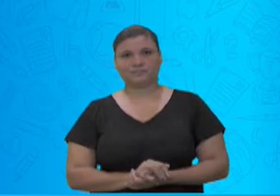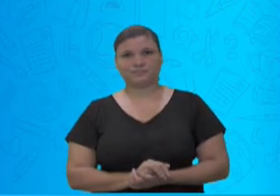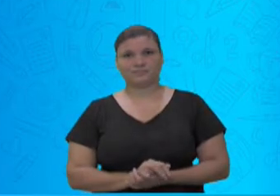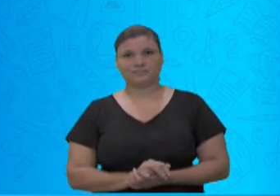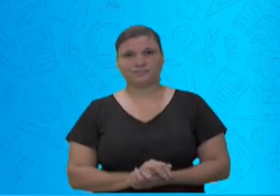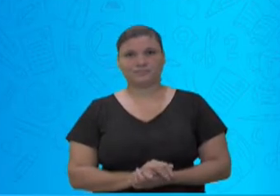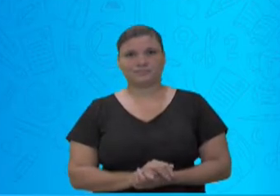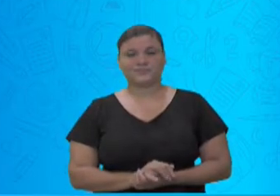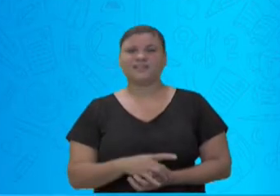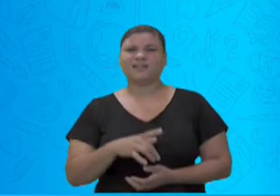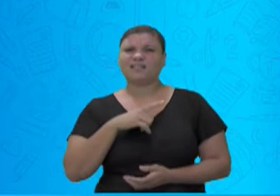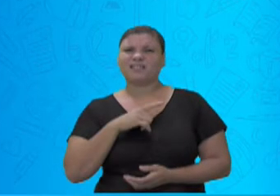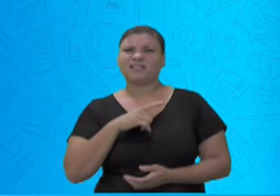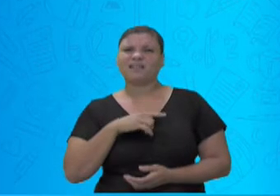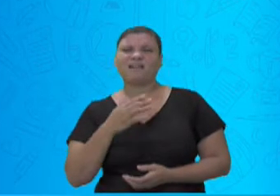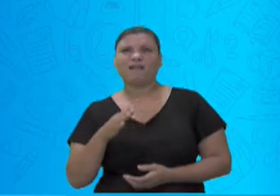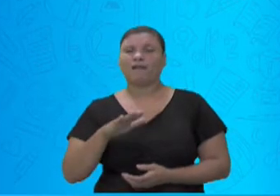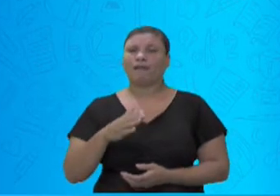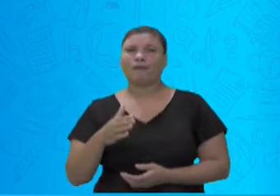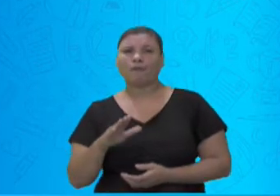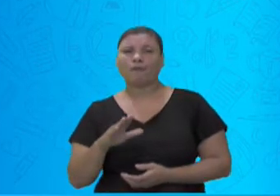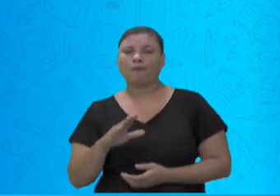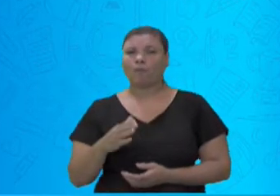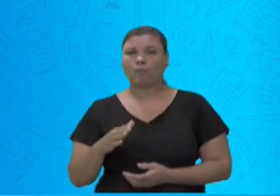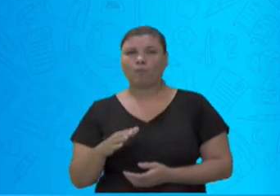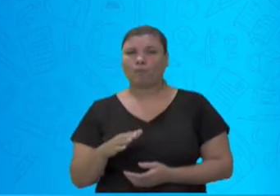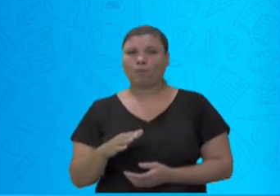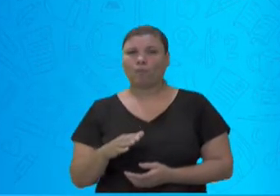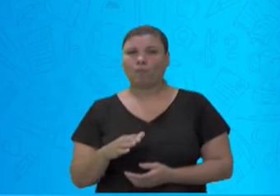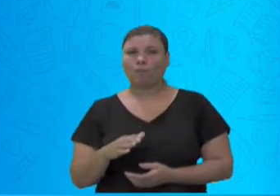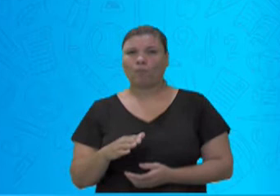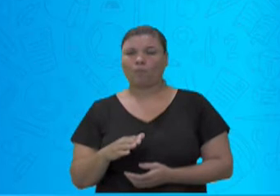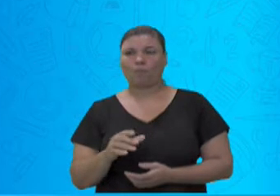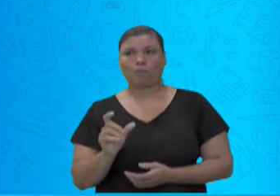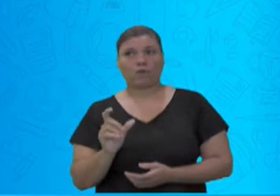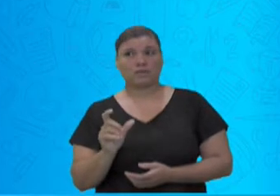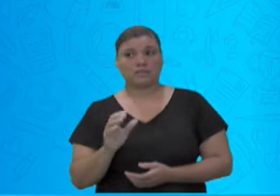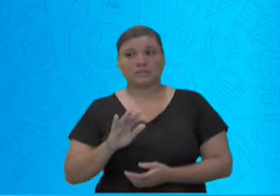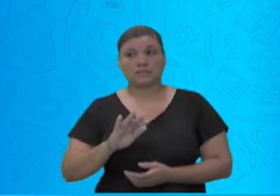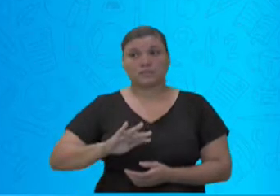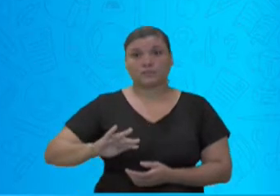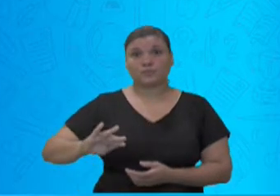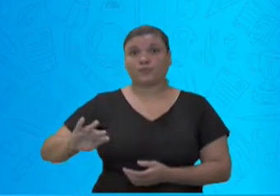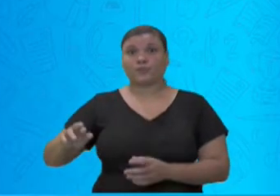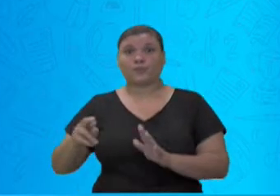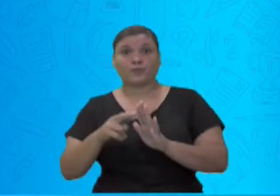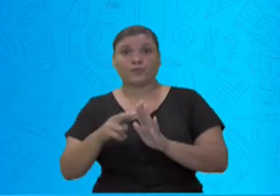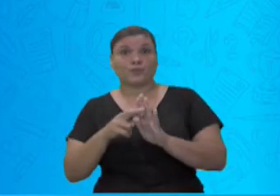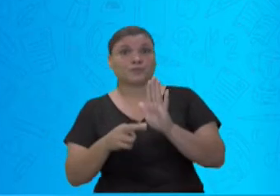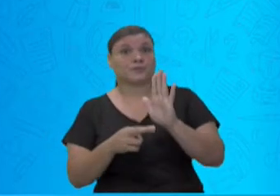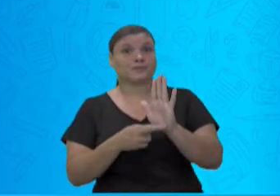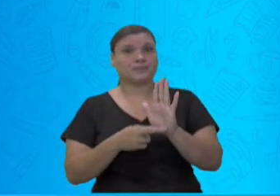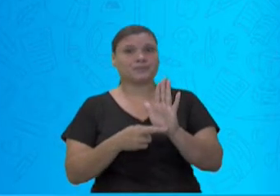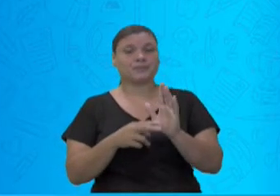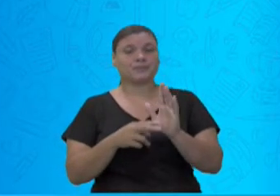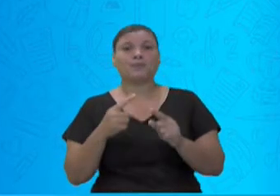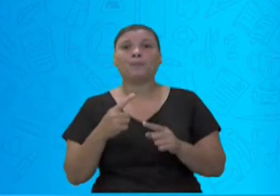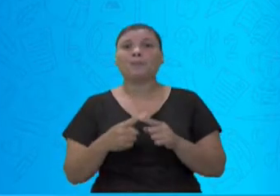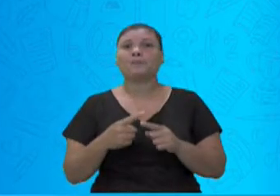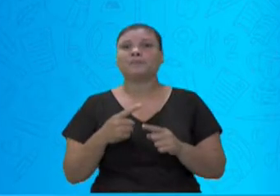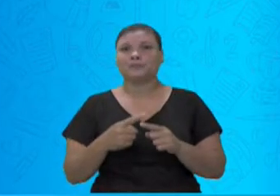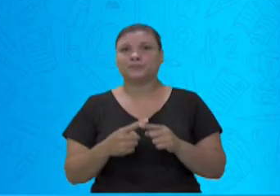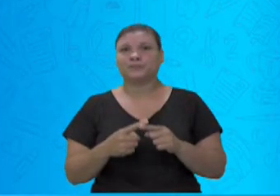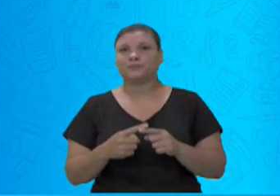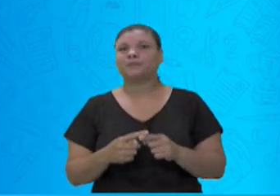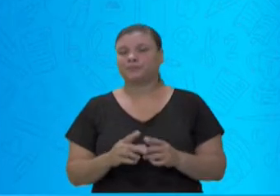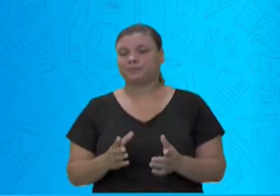Só que temos algumas exceções. Sim, nem sempre vai ser dessa forma. Vamos entender o porquê.